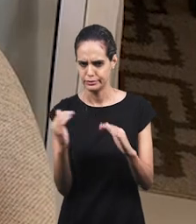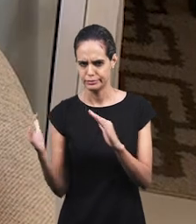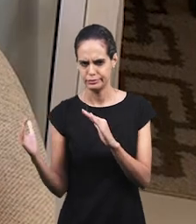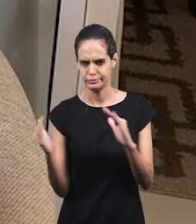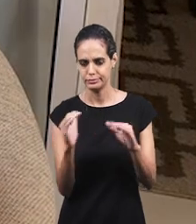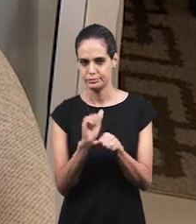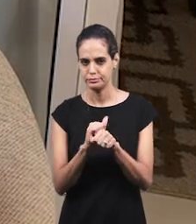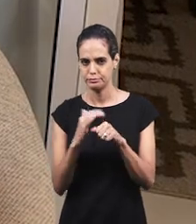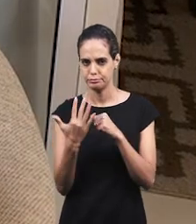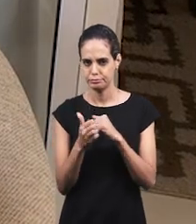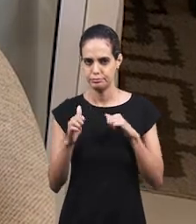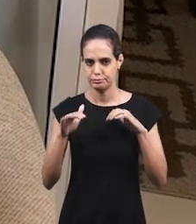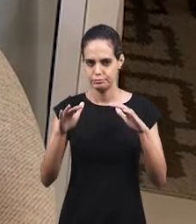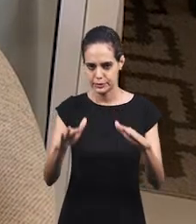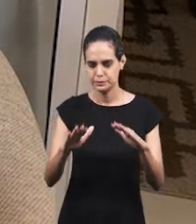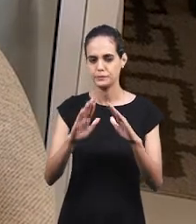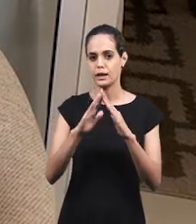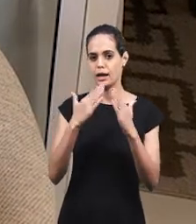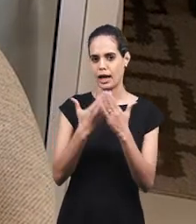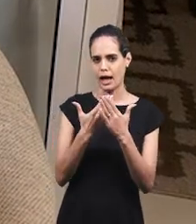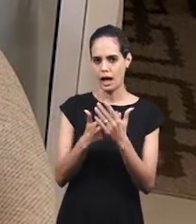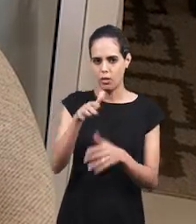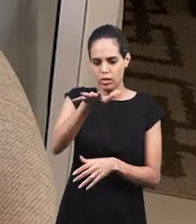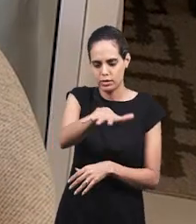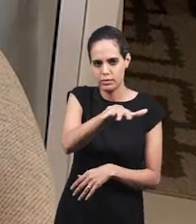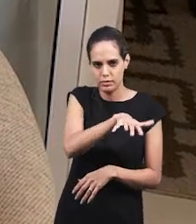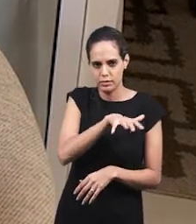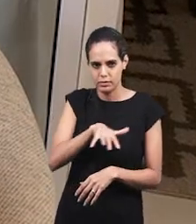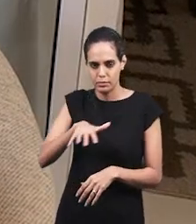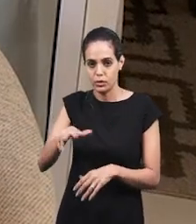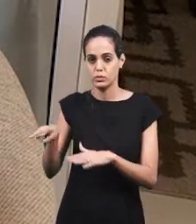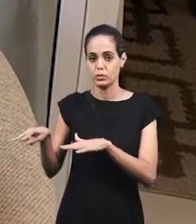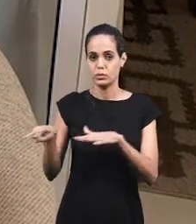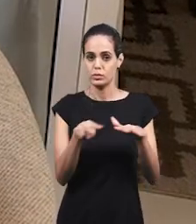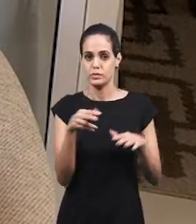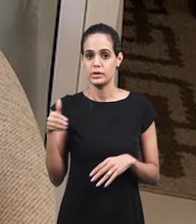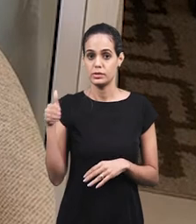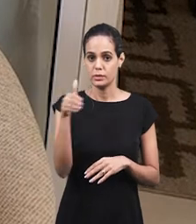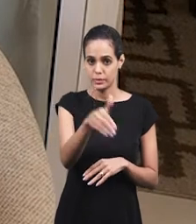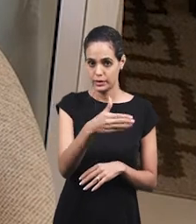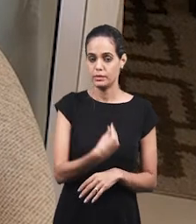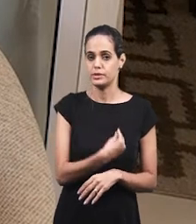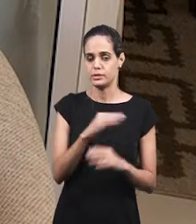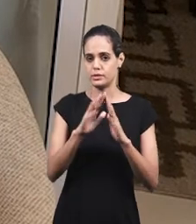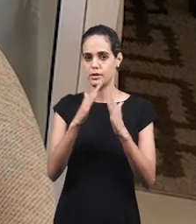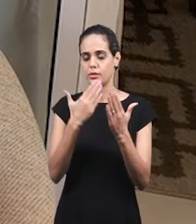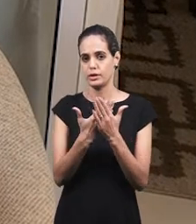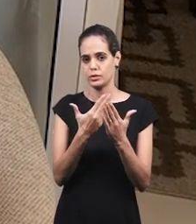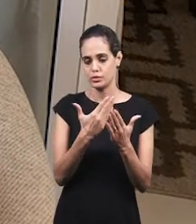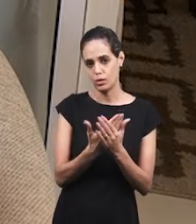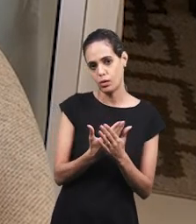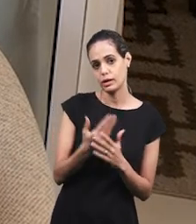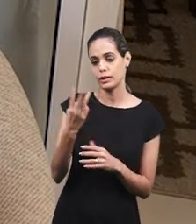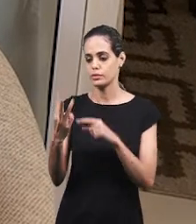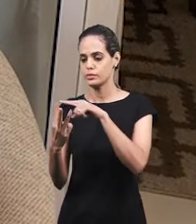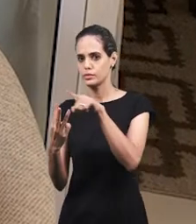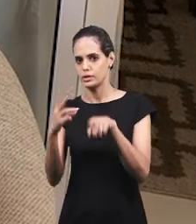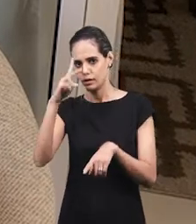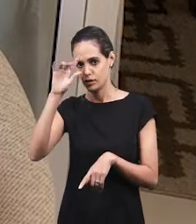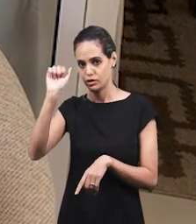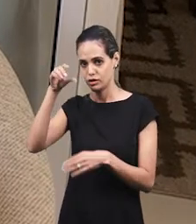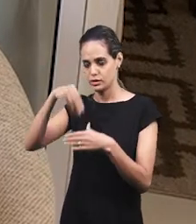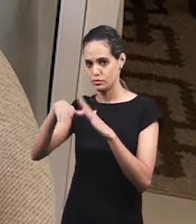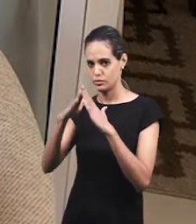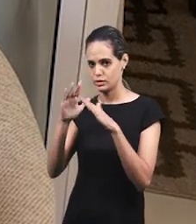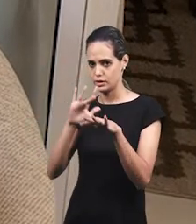pandemia, nós tivemos aulas semipresenciais, onde 2 vezes por semana eu tinha aula presencial e os outros 3 dias